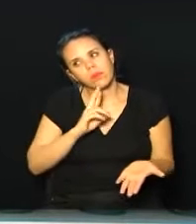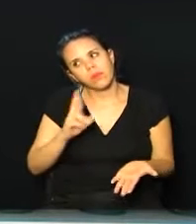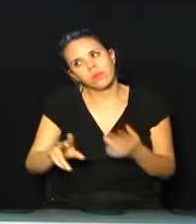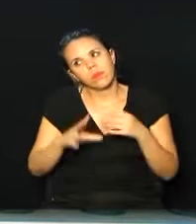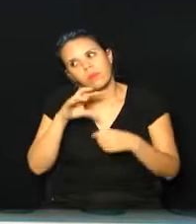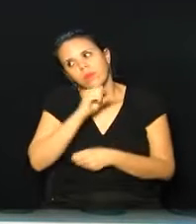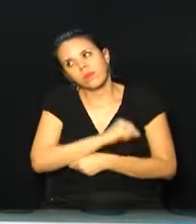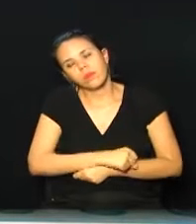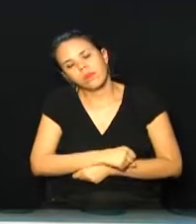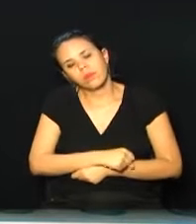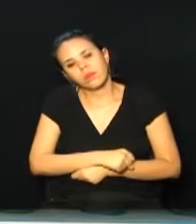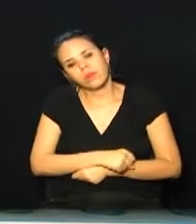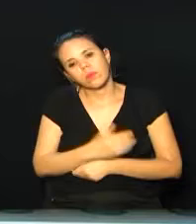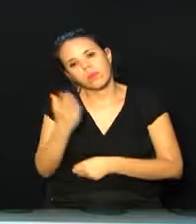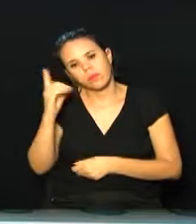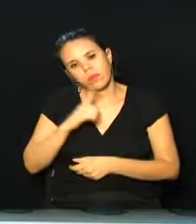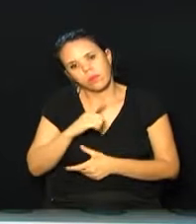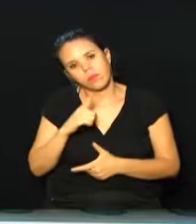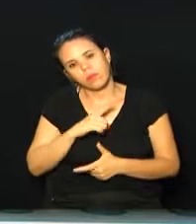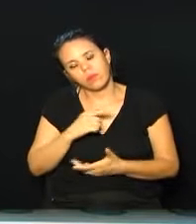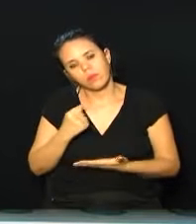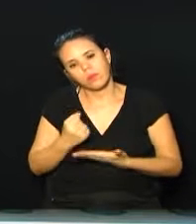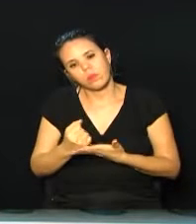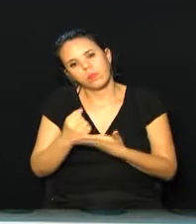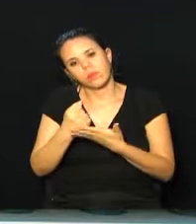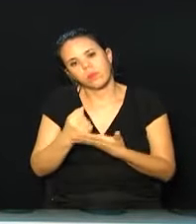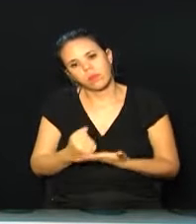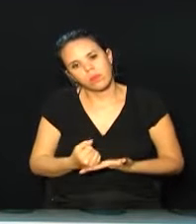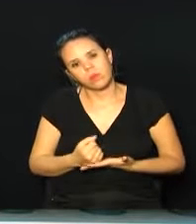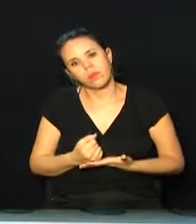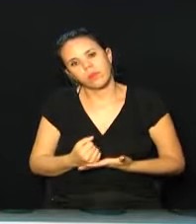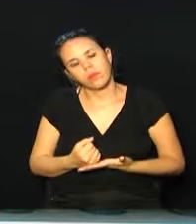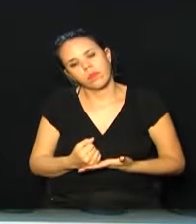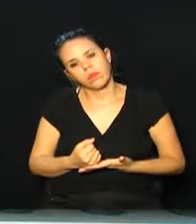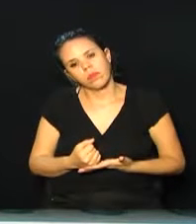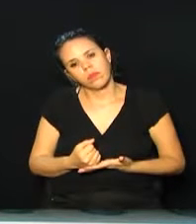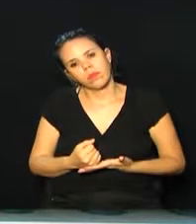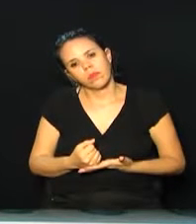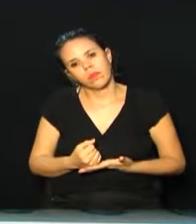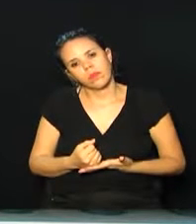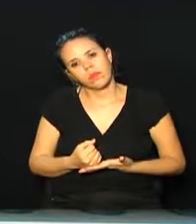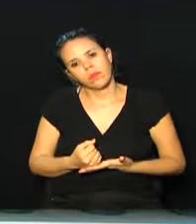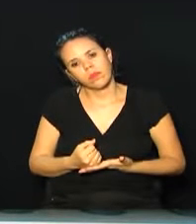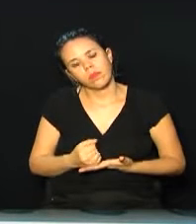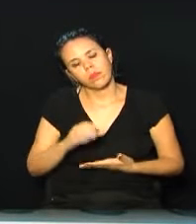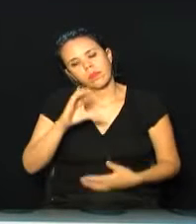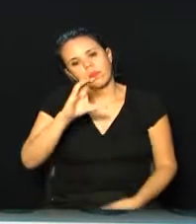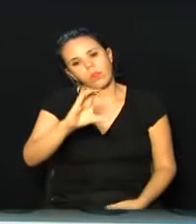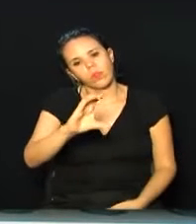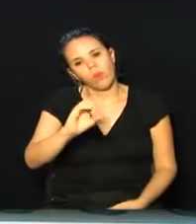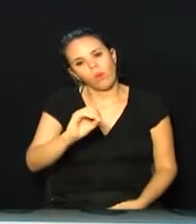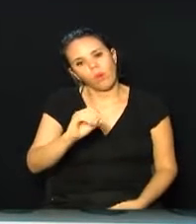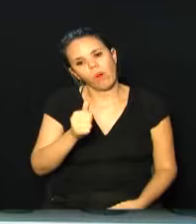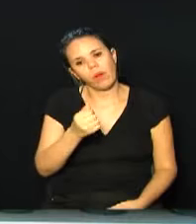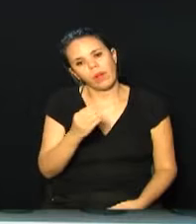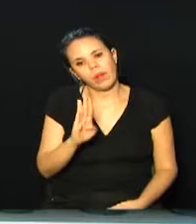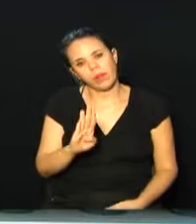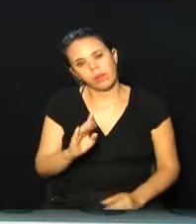rápida? Sabemos que temos alguns auxílios em Campinas, tanto da questão da Coab, né,